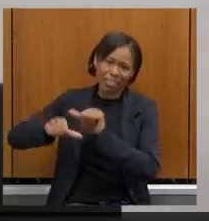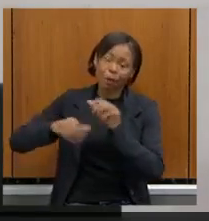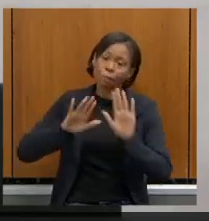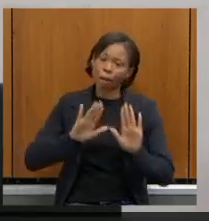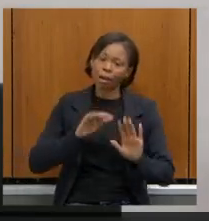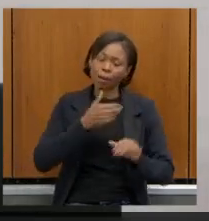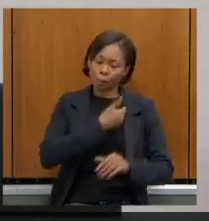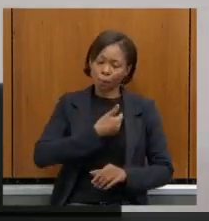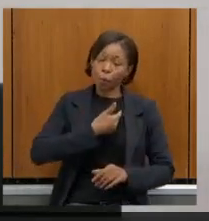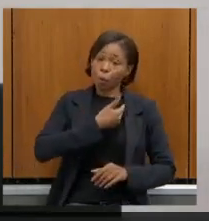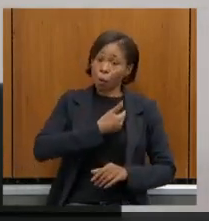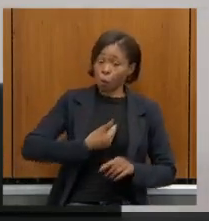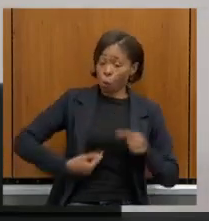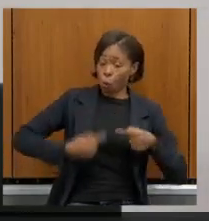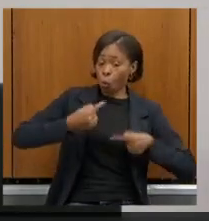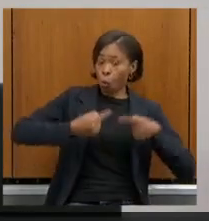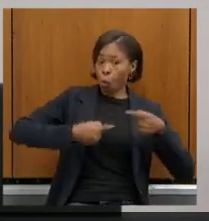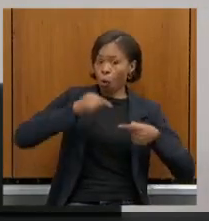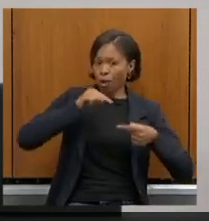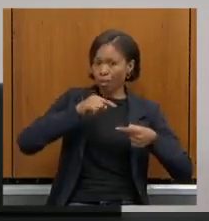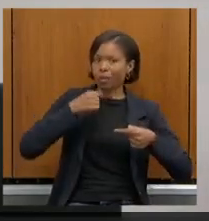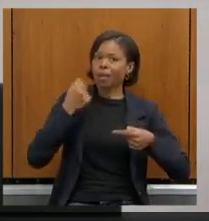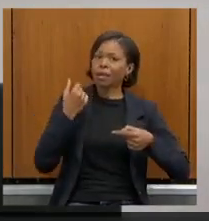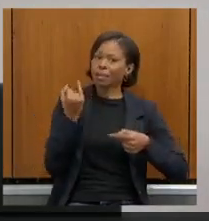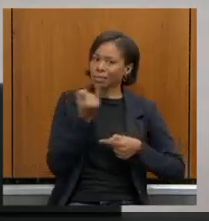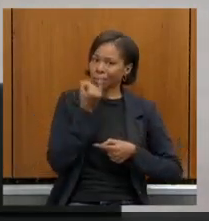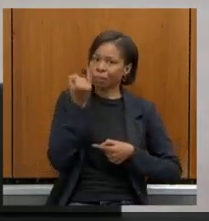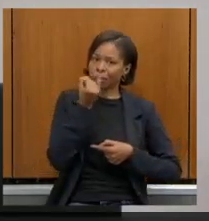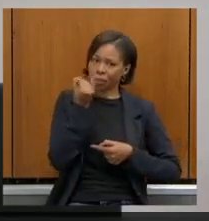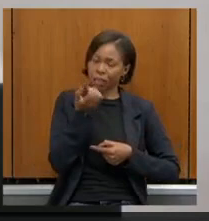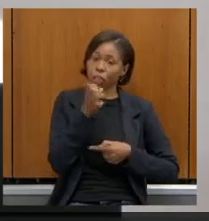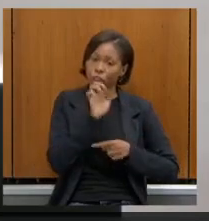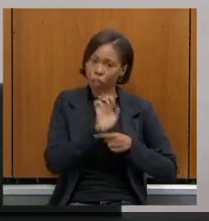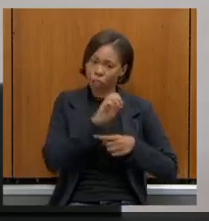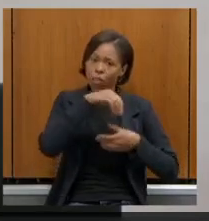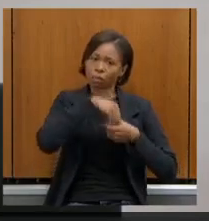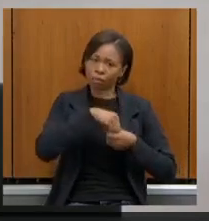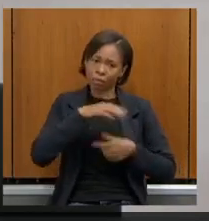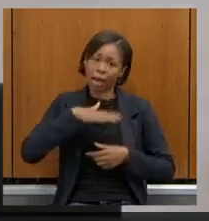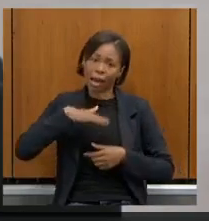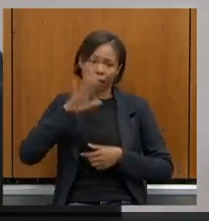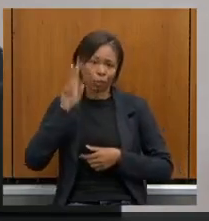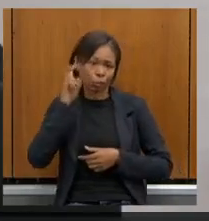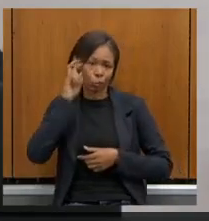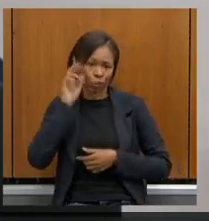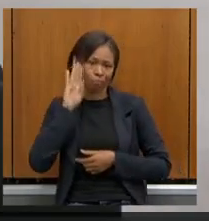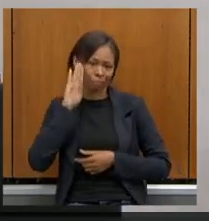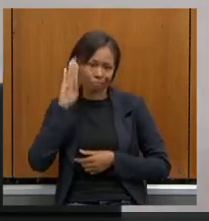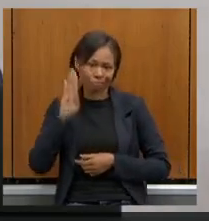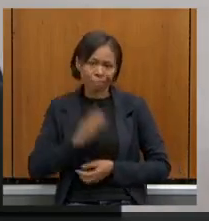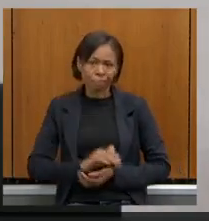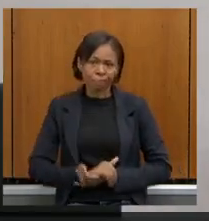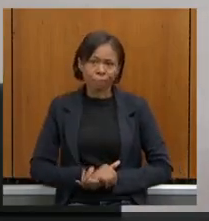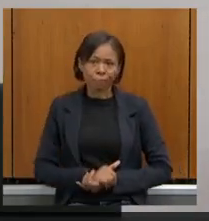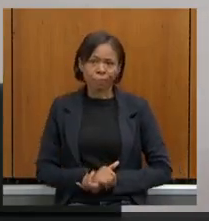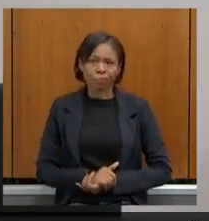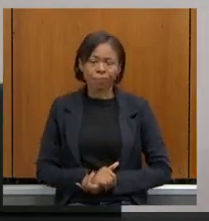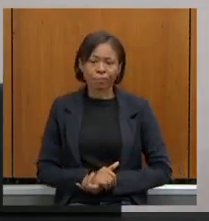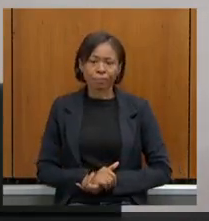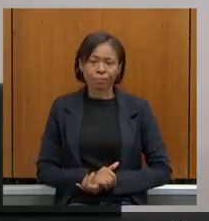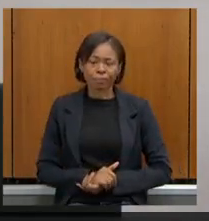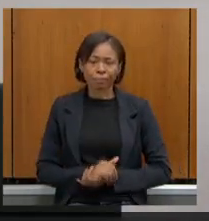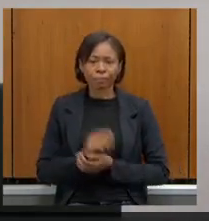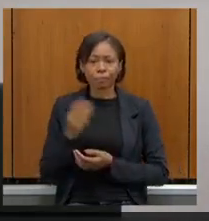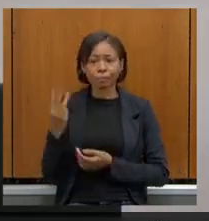públicas a nível de Estado principalmente se tratando da classe da cultura passa-se a